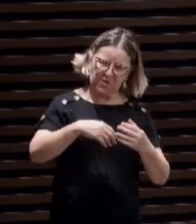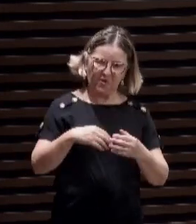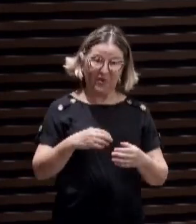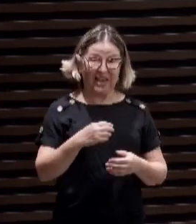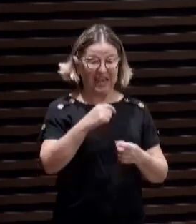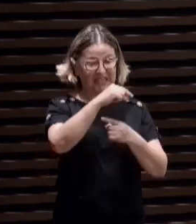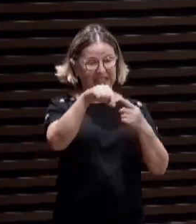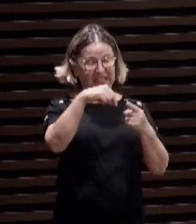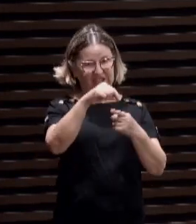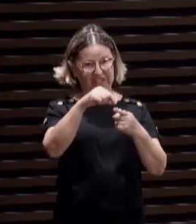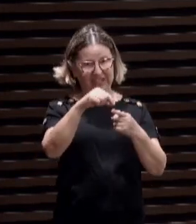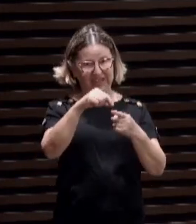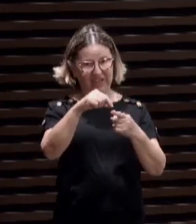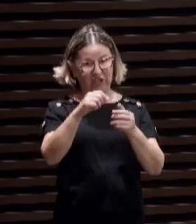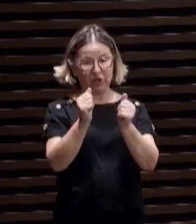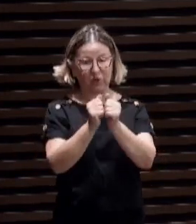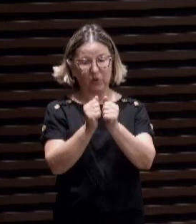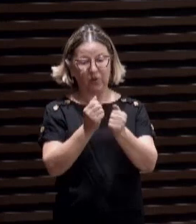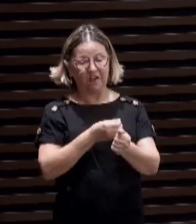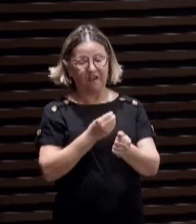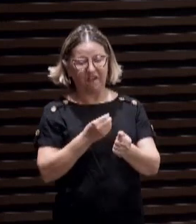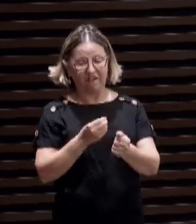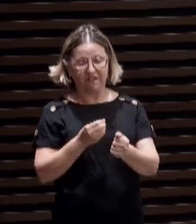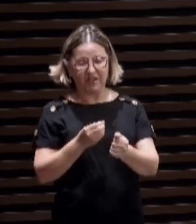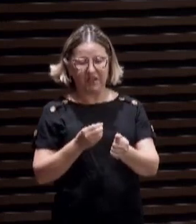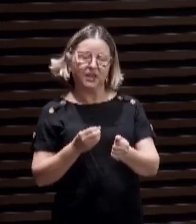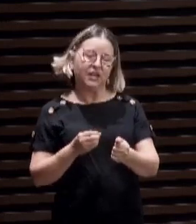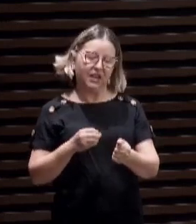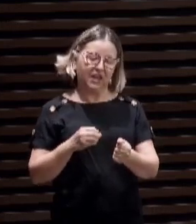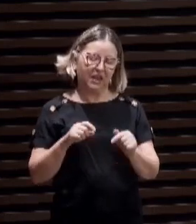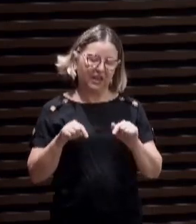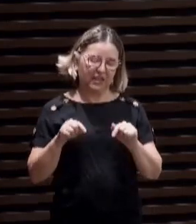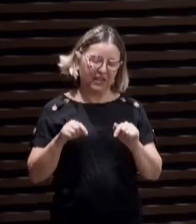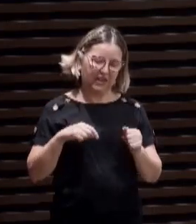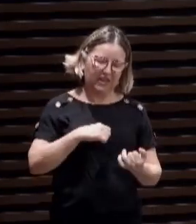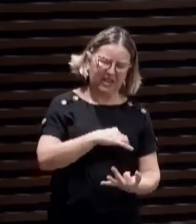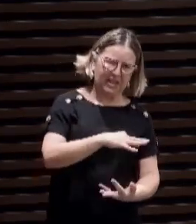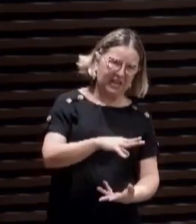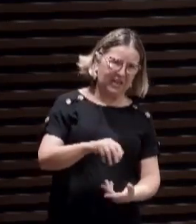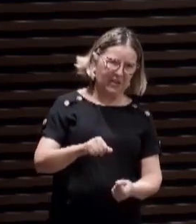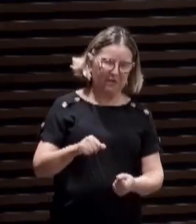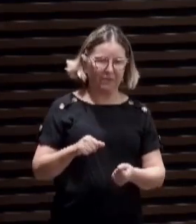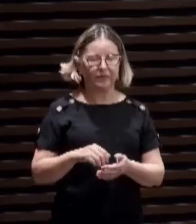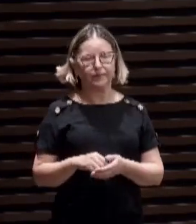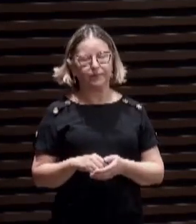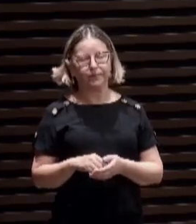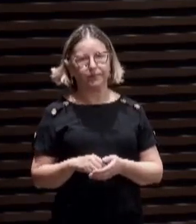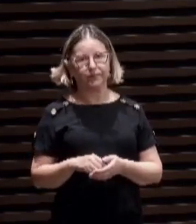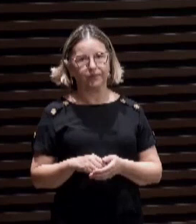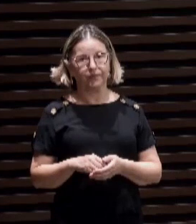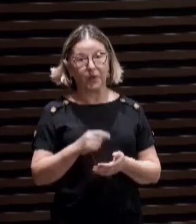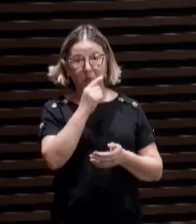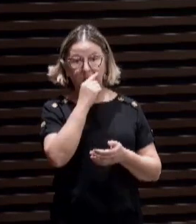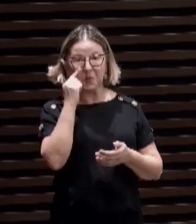mundana. Mateus 6, 22 a 23 diz: são os olhos a lâmpada do corpo. Se os